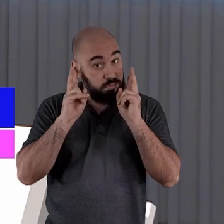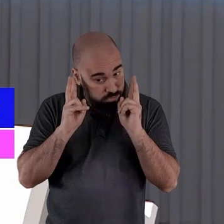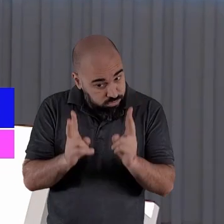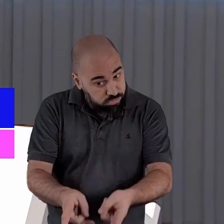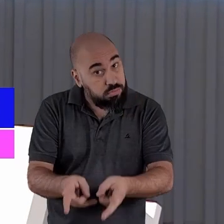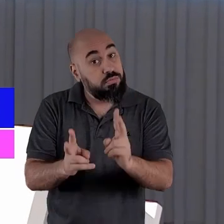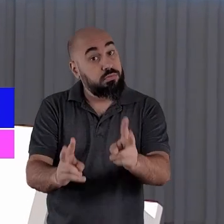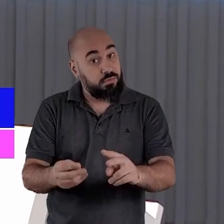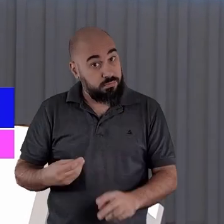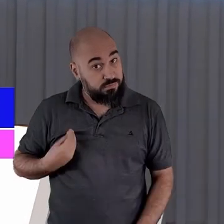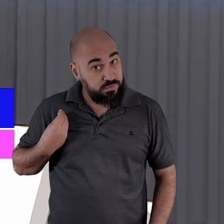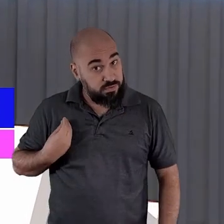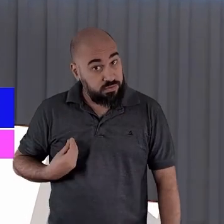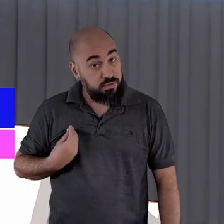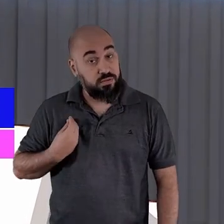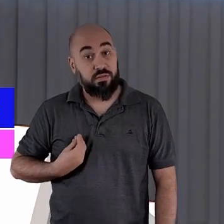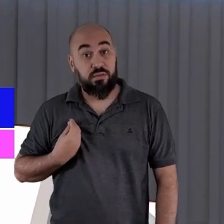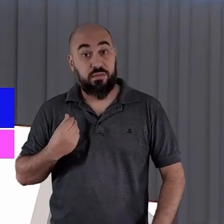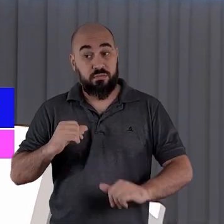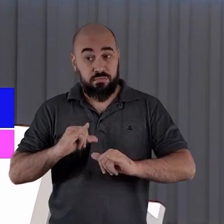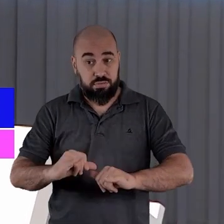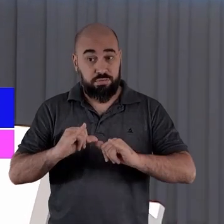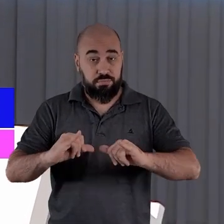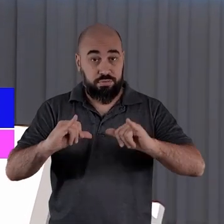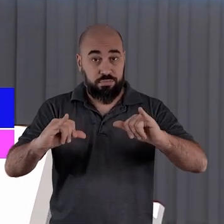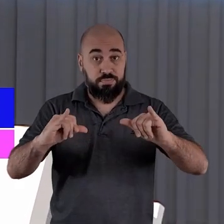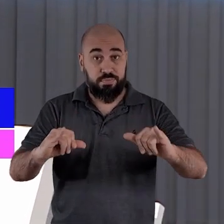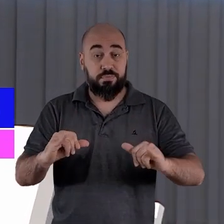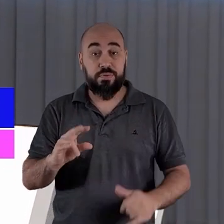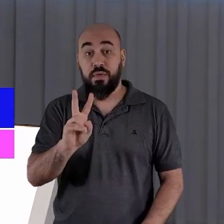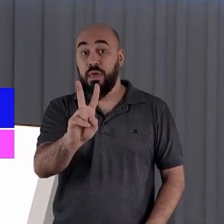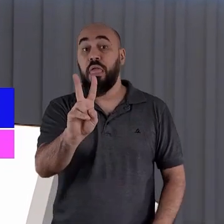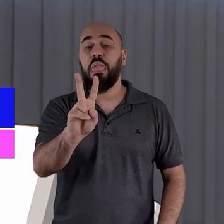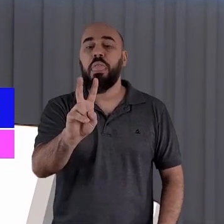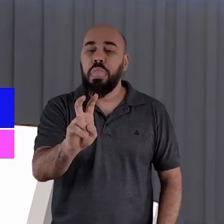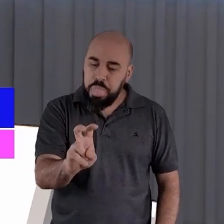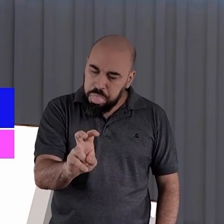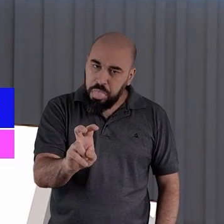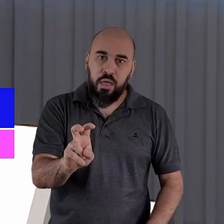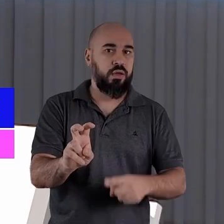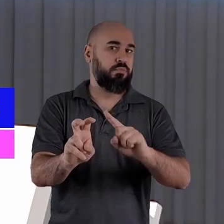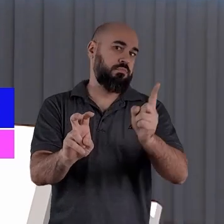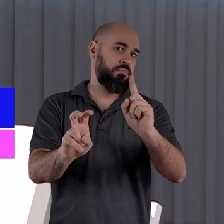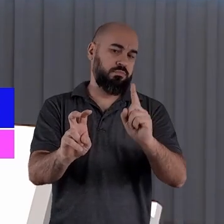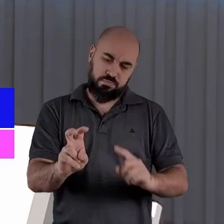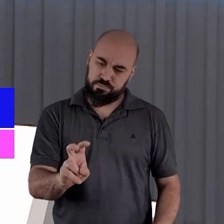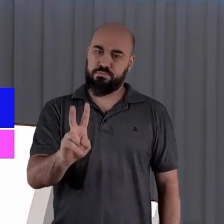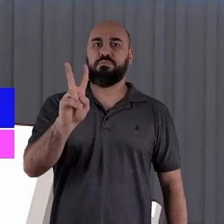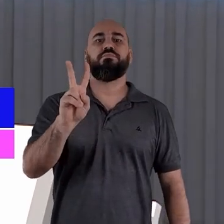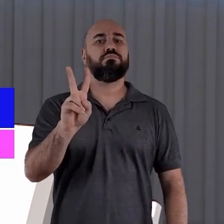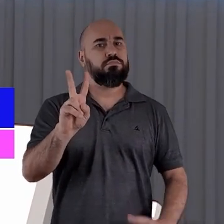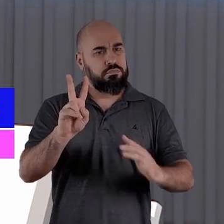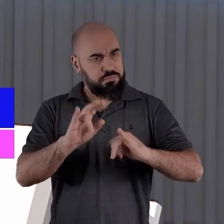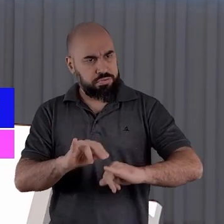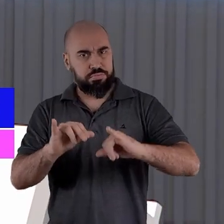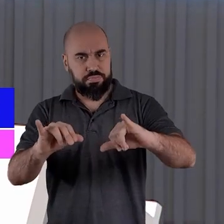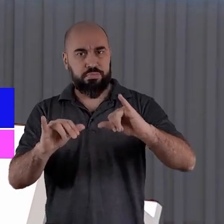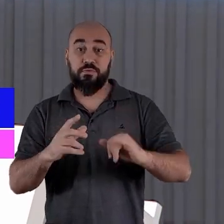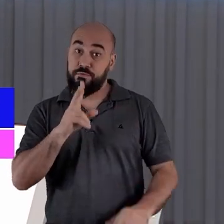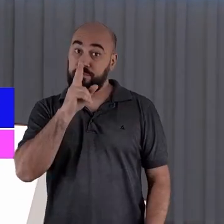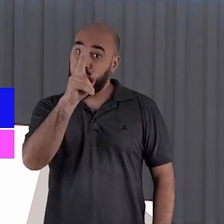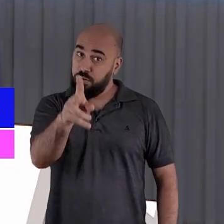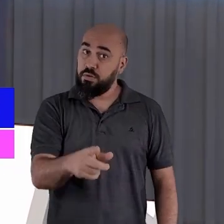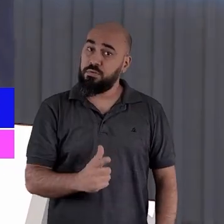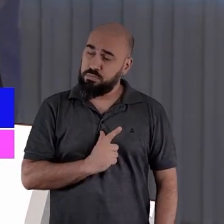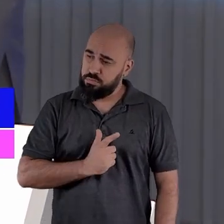um período sombrio da história, a Bíblia não perderia sua força nem sua influência. Se começamos em